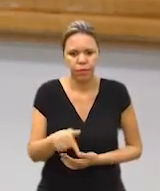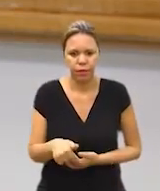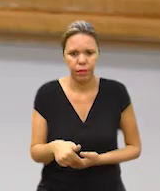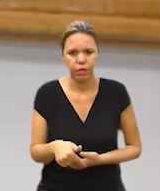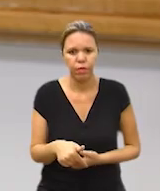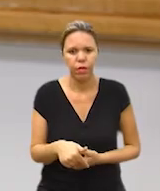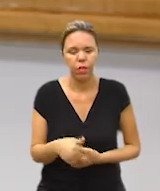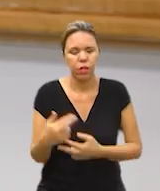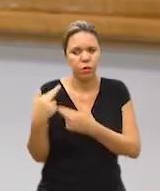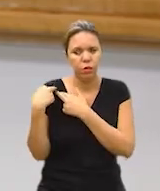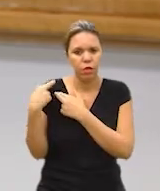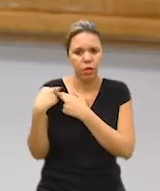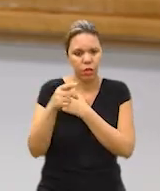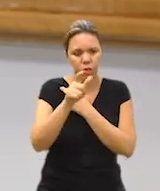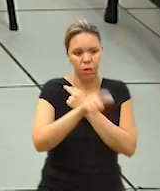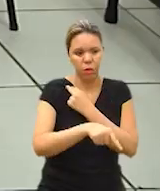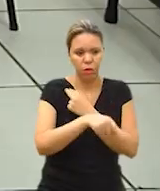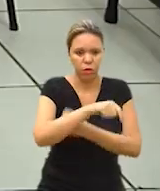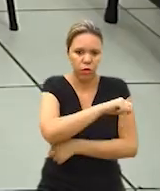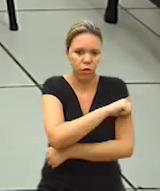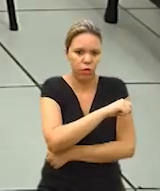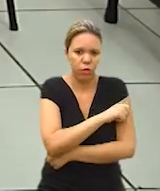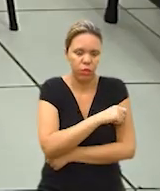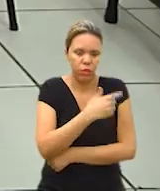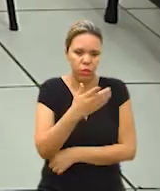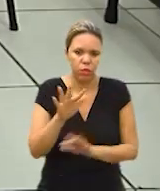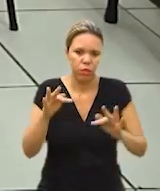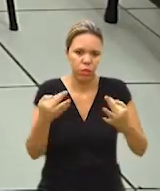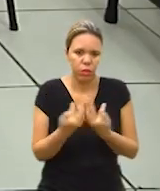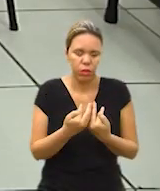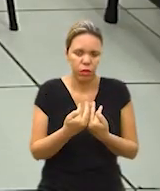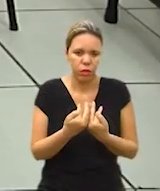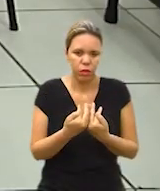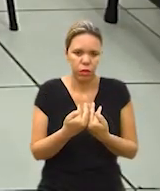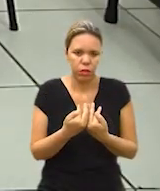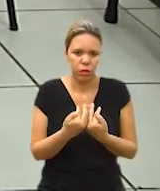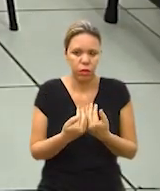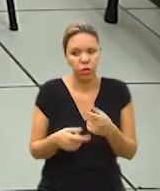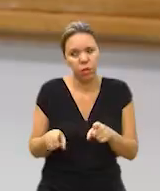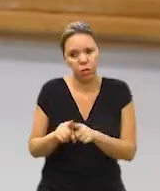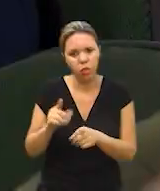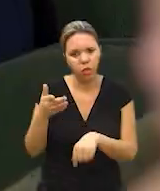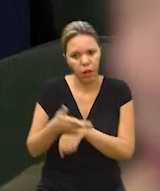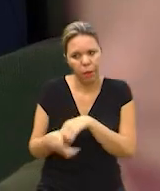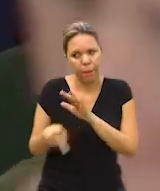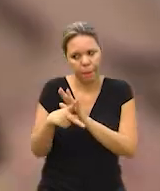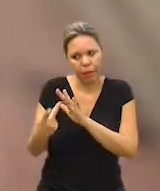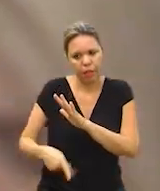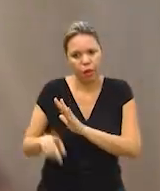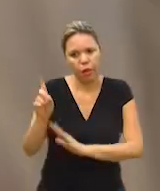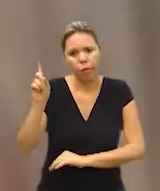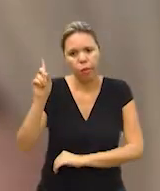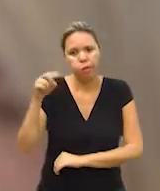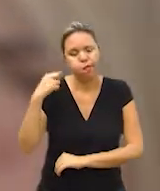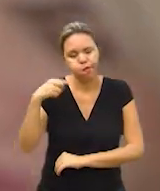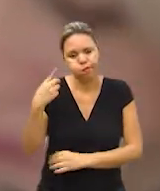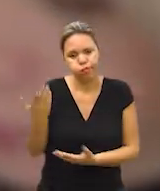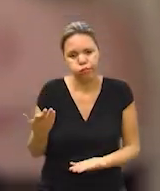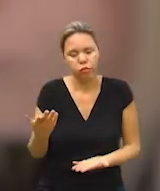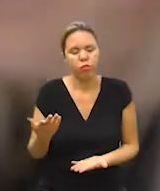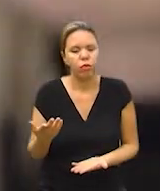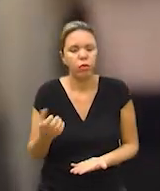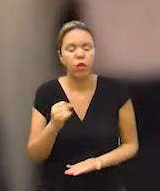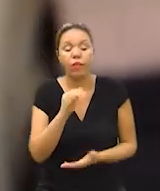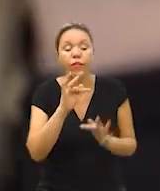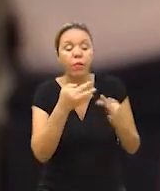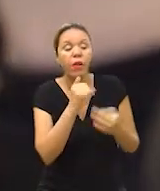peso enorme nas costas do aluno. Ainda mais se a família vier do direito. Do direito, né? Mais ainda. Mas imagine uma família que diga